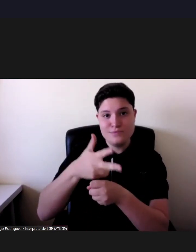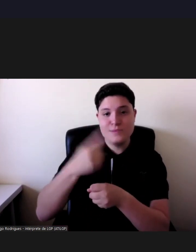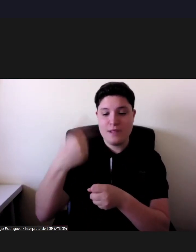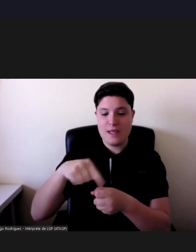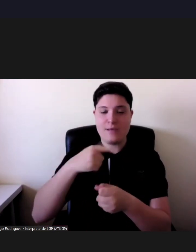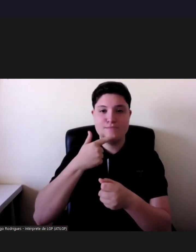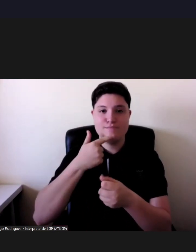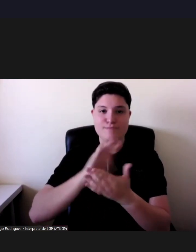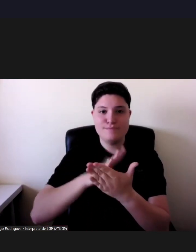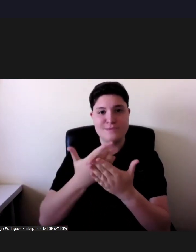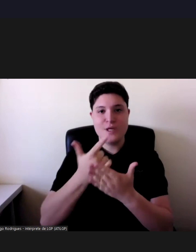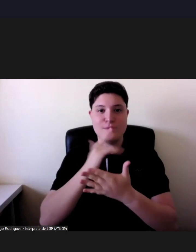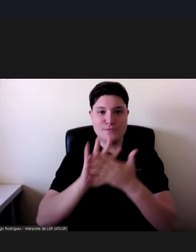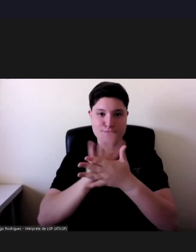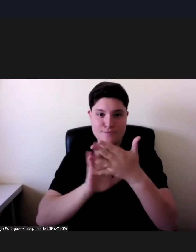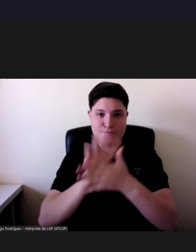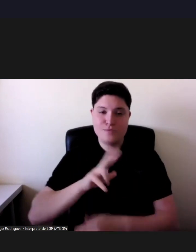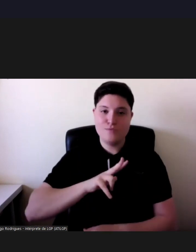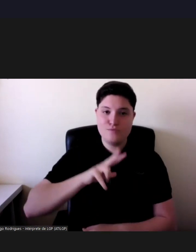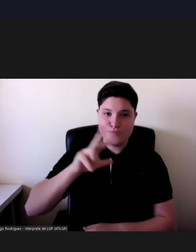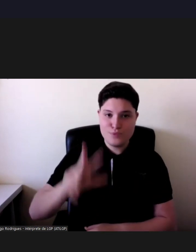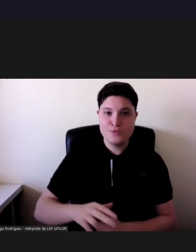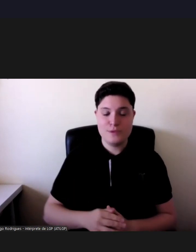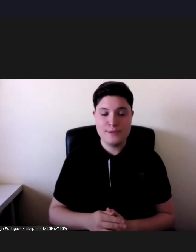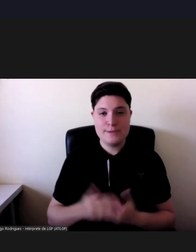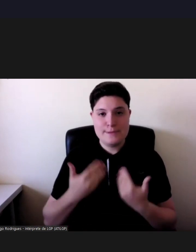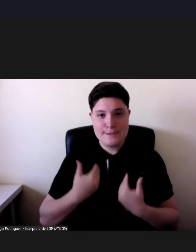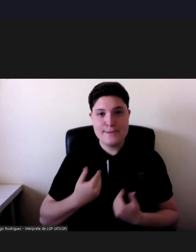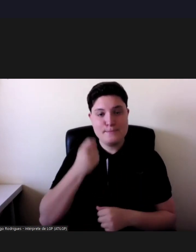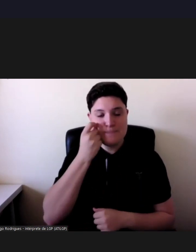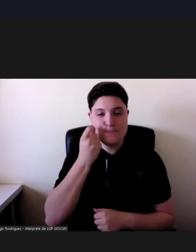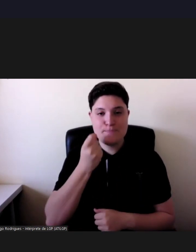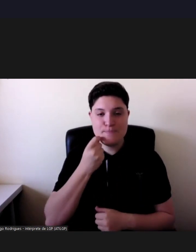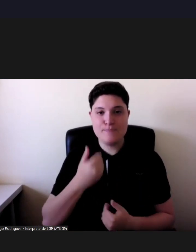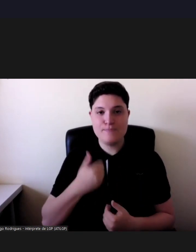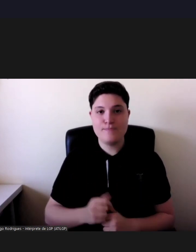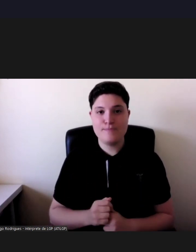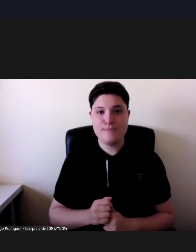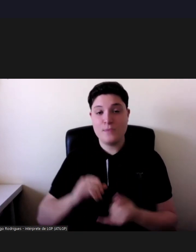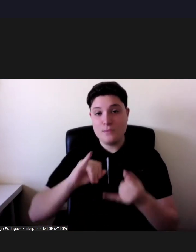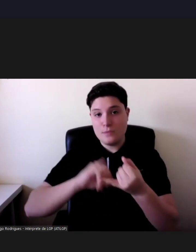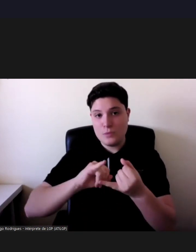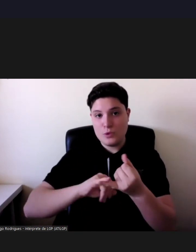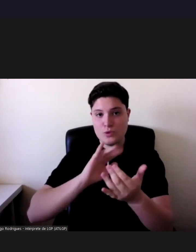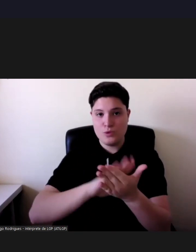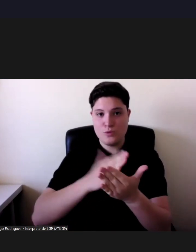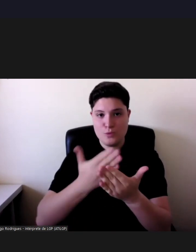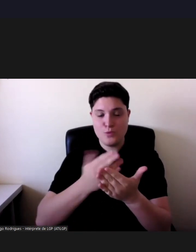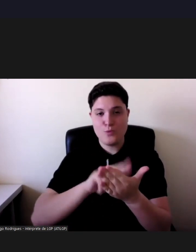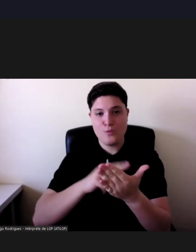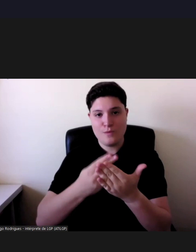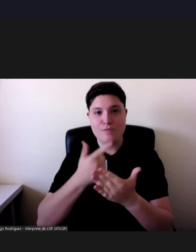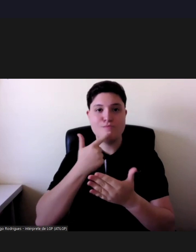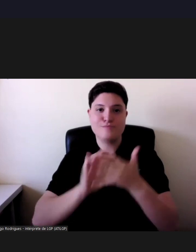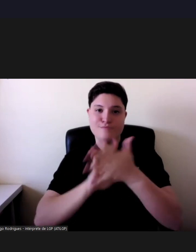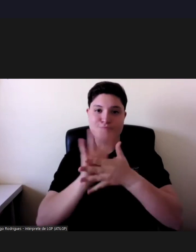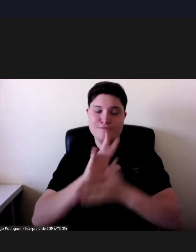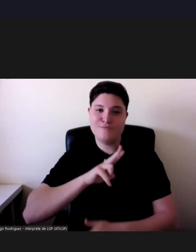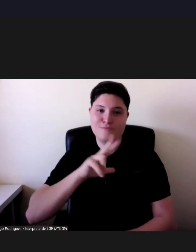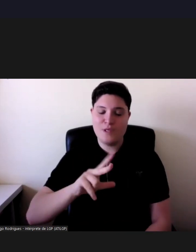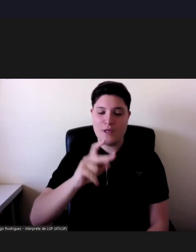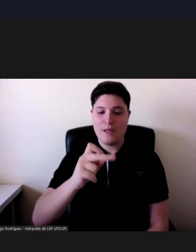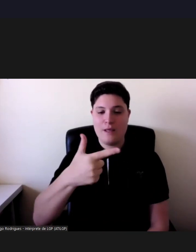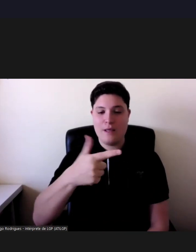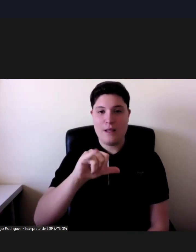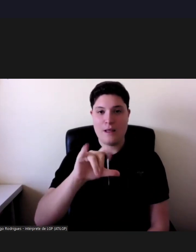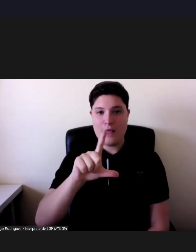interpretação para a língua gestual portuguesa, assegurada por Diogo Rodrigues, da Associação de Tradutores e Intérpretes de Língua Gestual Portuguesa,